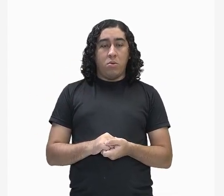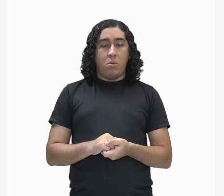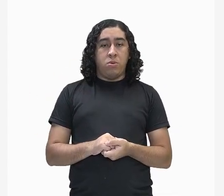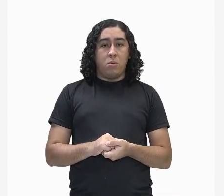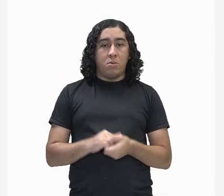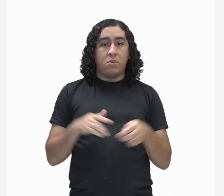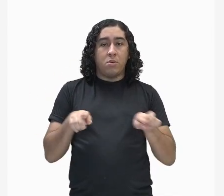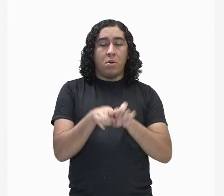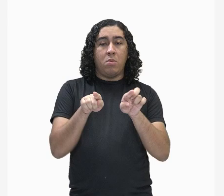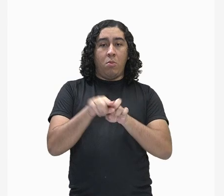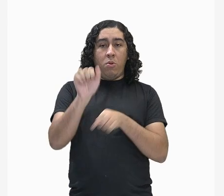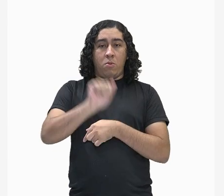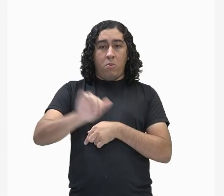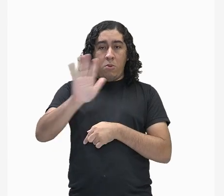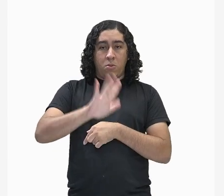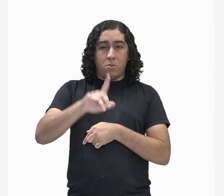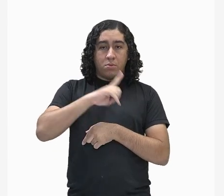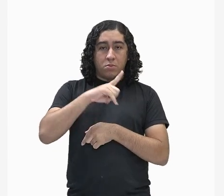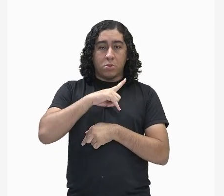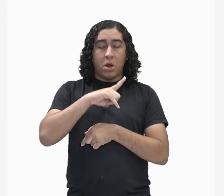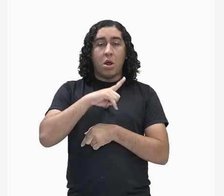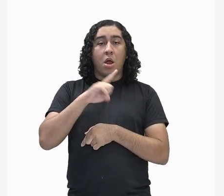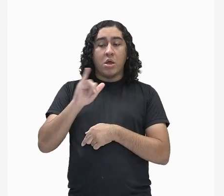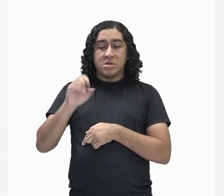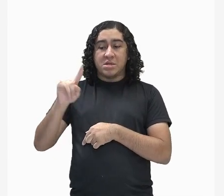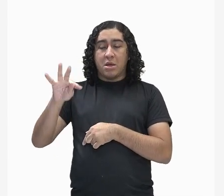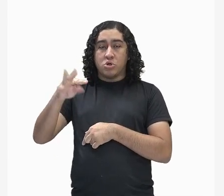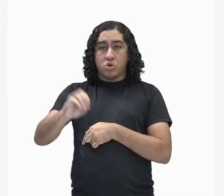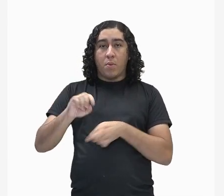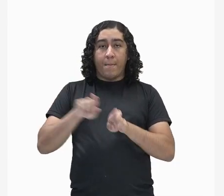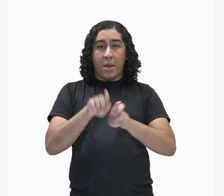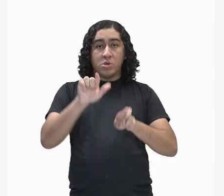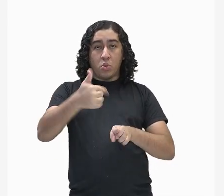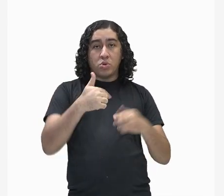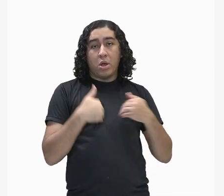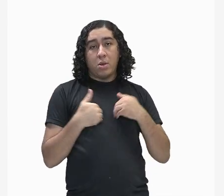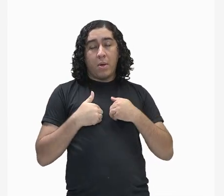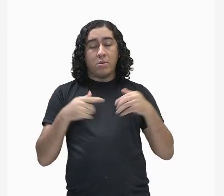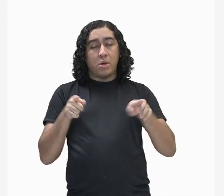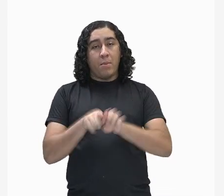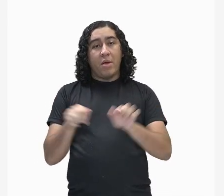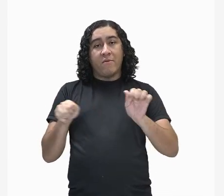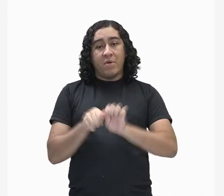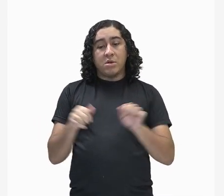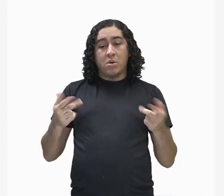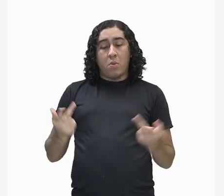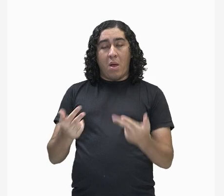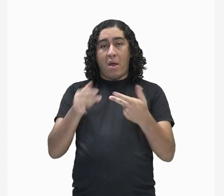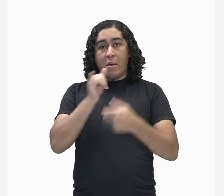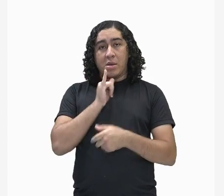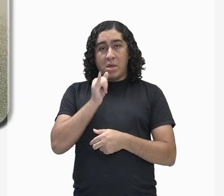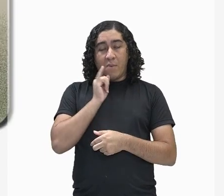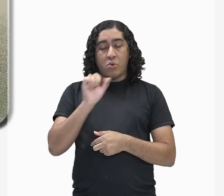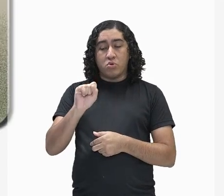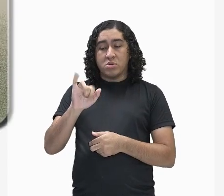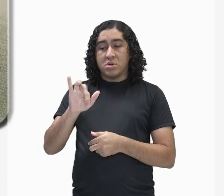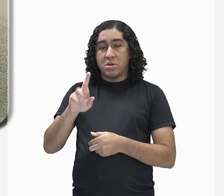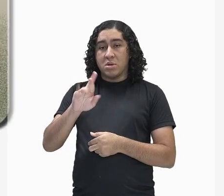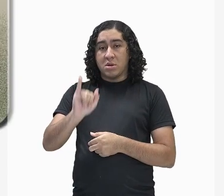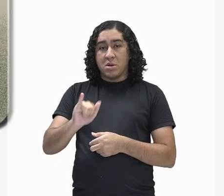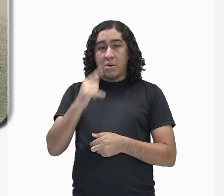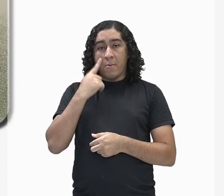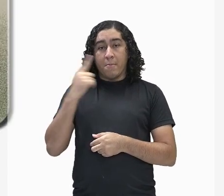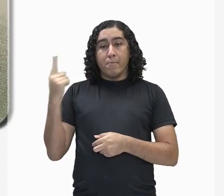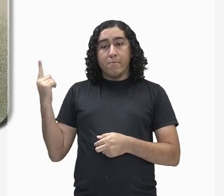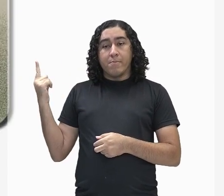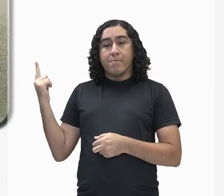imagem a representação de um inseto, mas outros seres também, como é o caso do siri, que a gente vai observar aí na